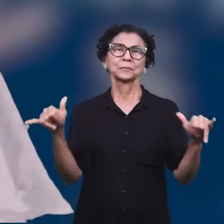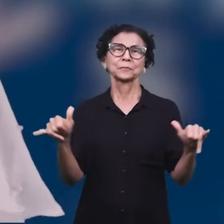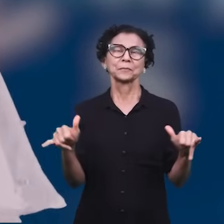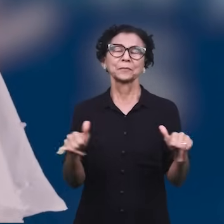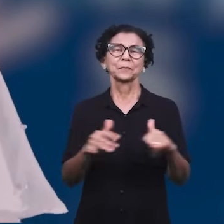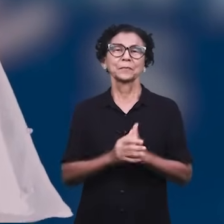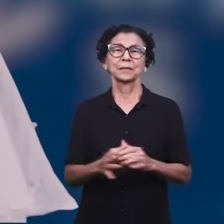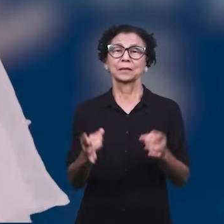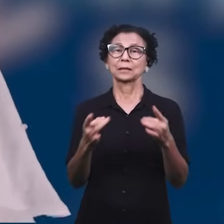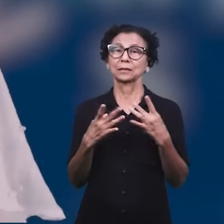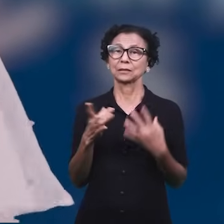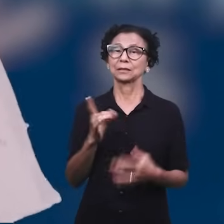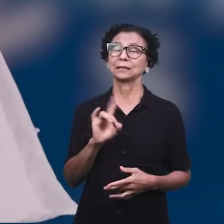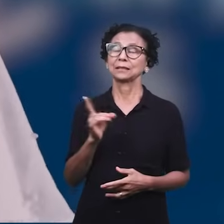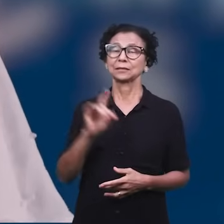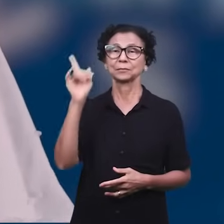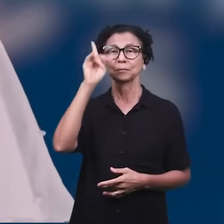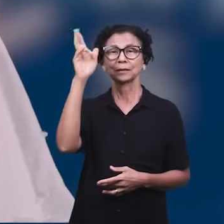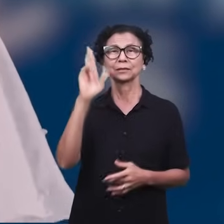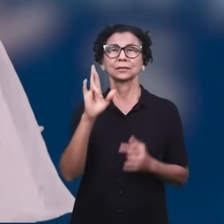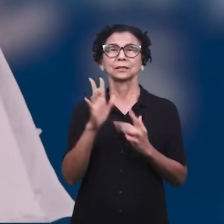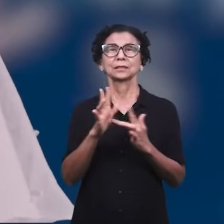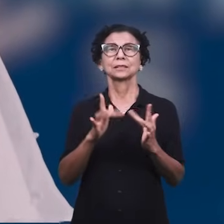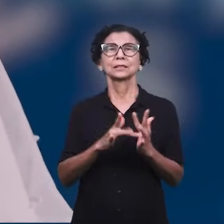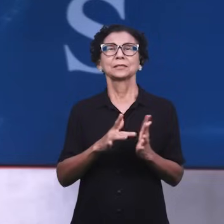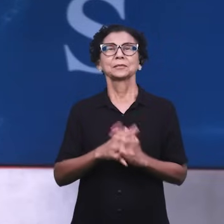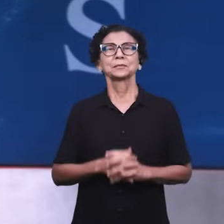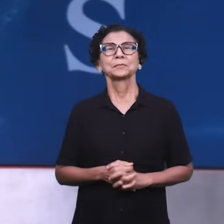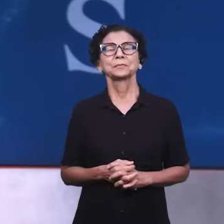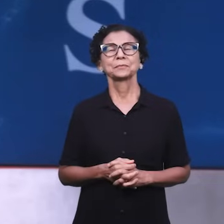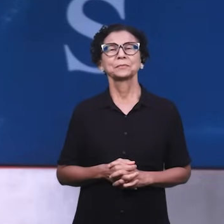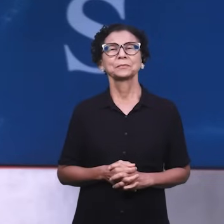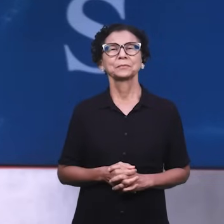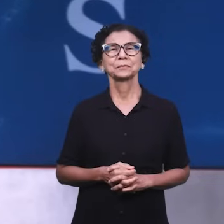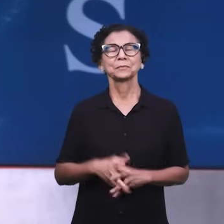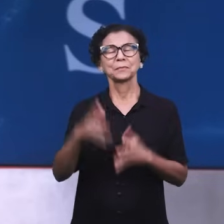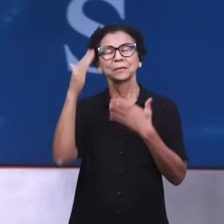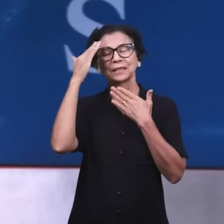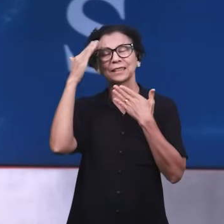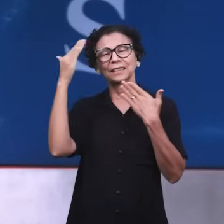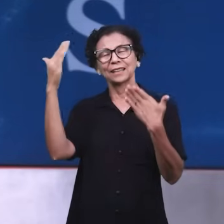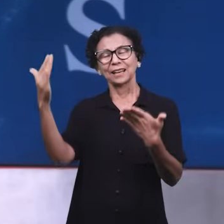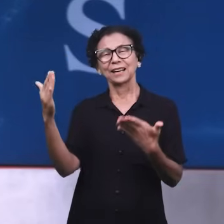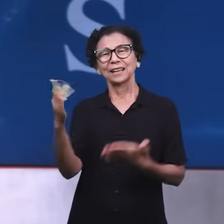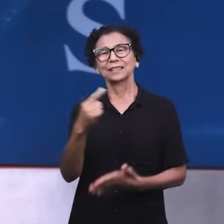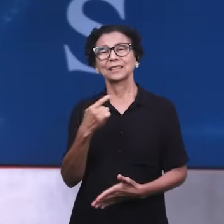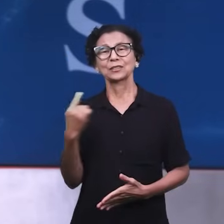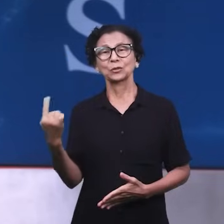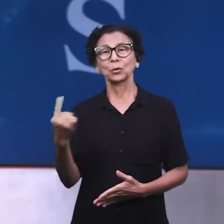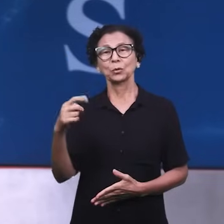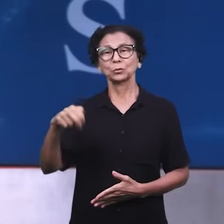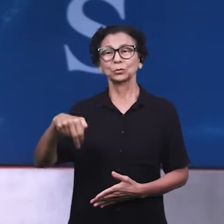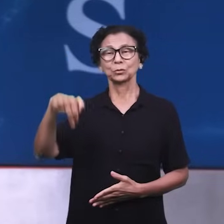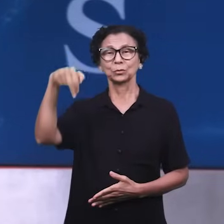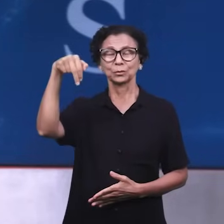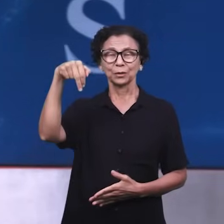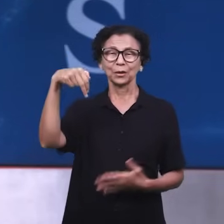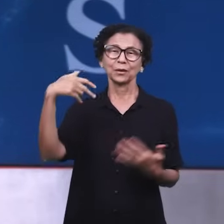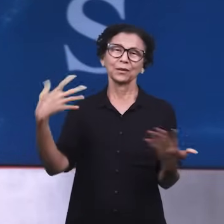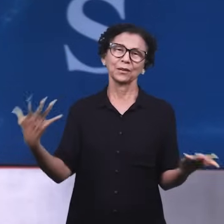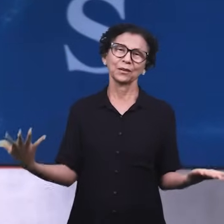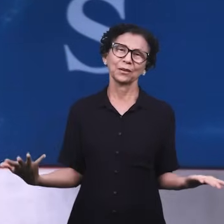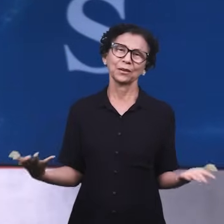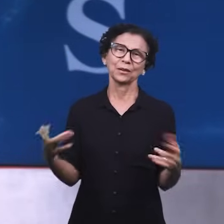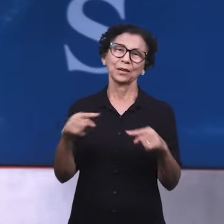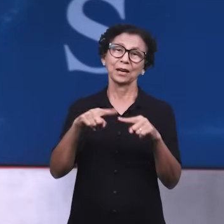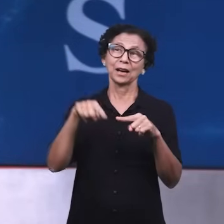não me abandone, não. Paz do Senhor Jorge, é com você. Obrigado, irmã Deise. Um abraço aos queridos irmãos aí do Norte, os irmãos que nos dão aí essa